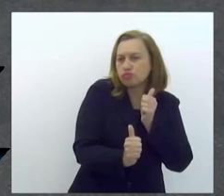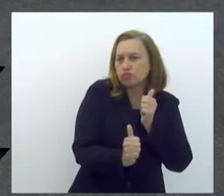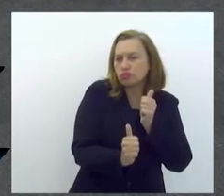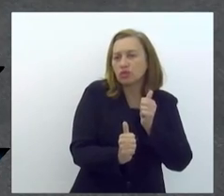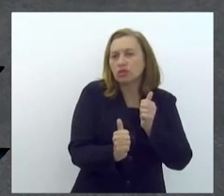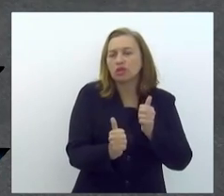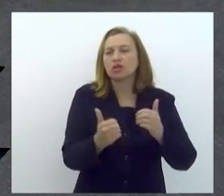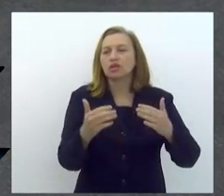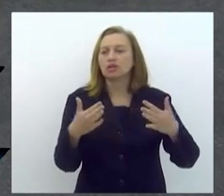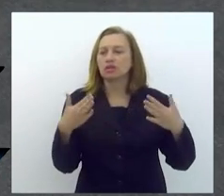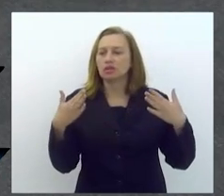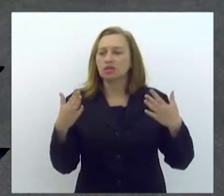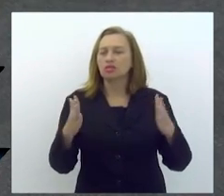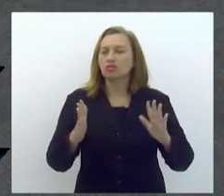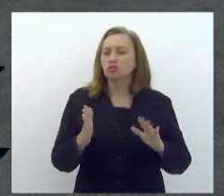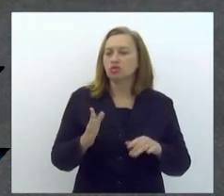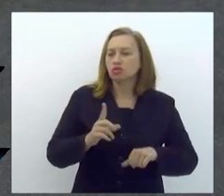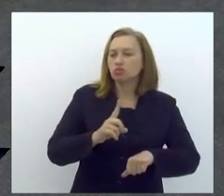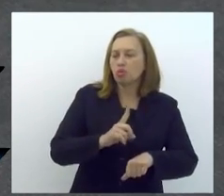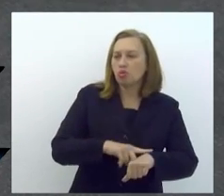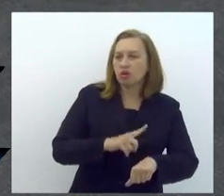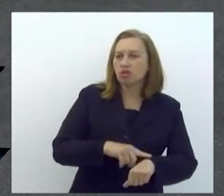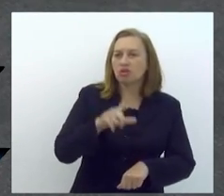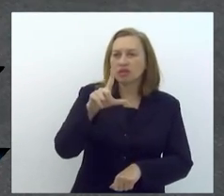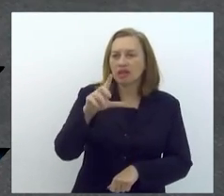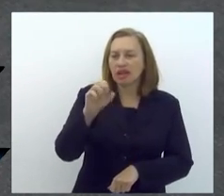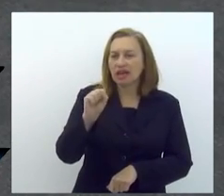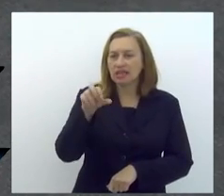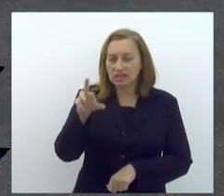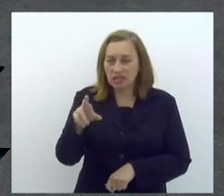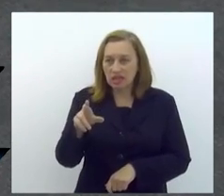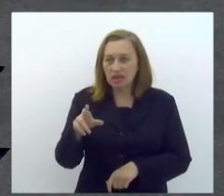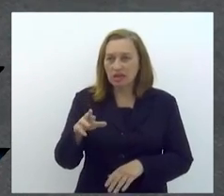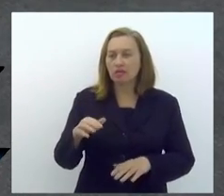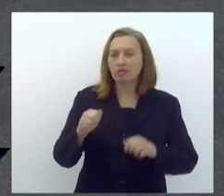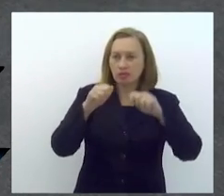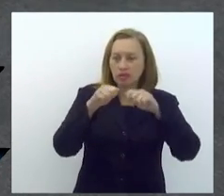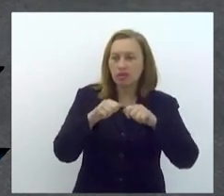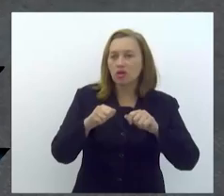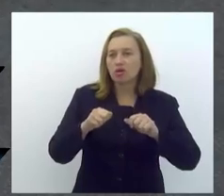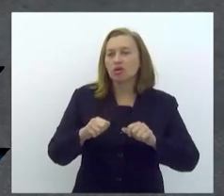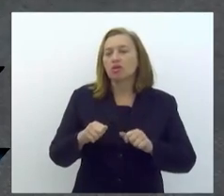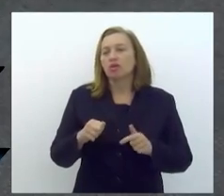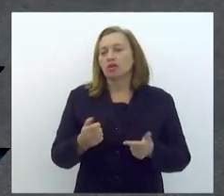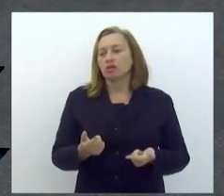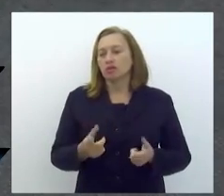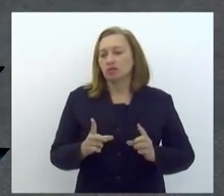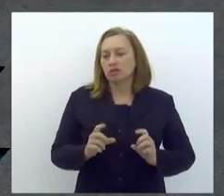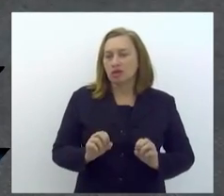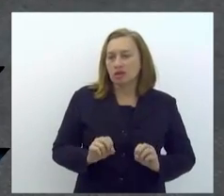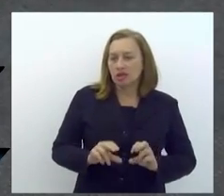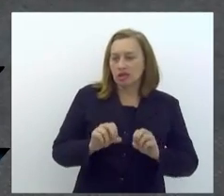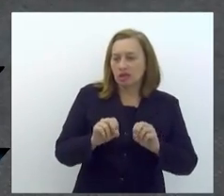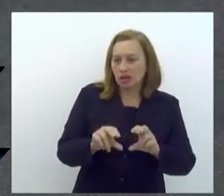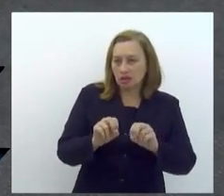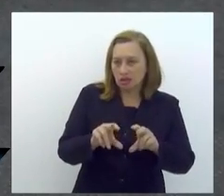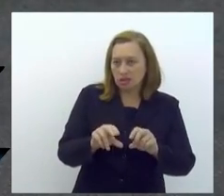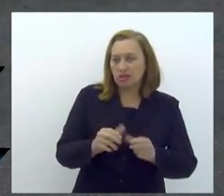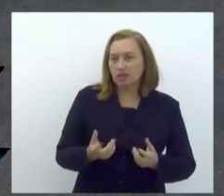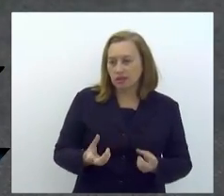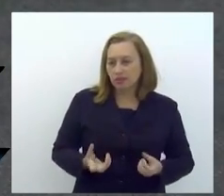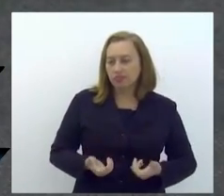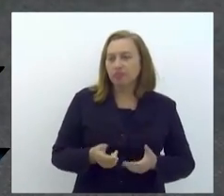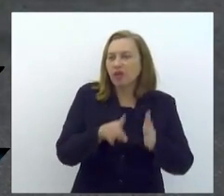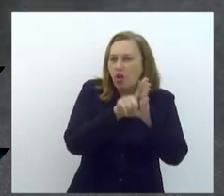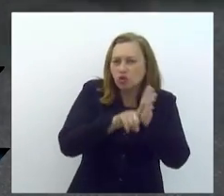lazer para aqueles que sejam que sejam portadores de câncer porque há estudos que mostram